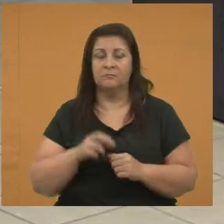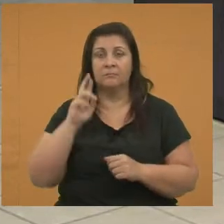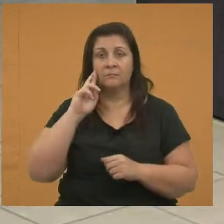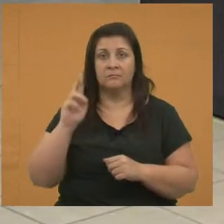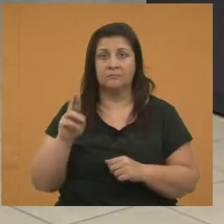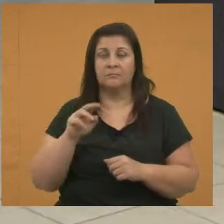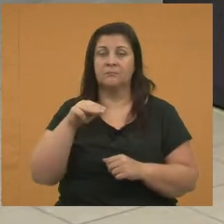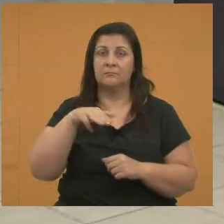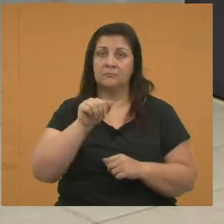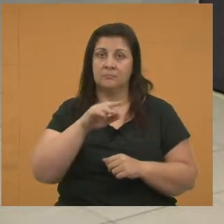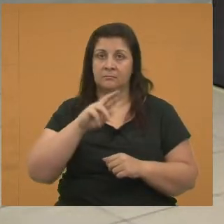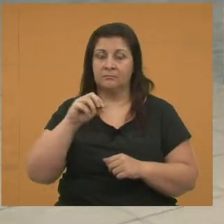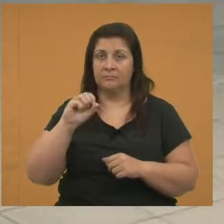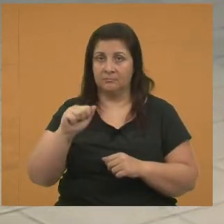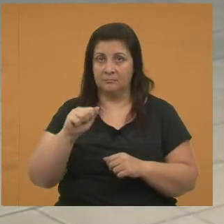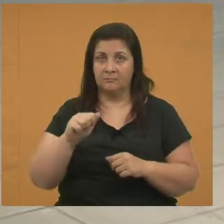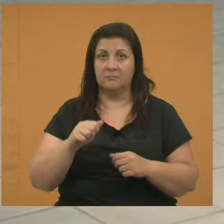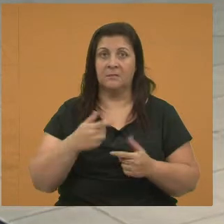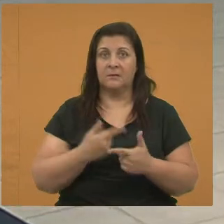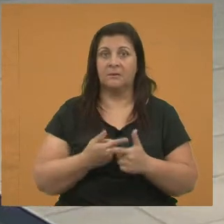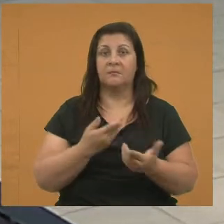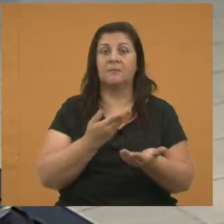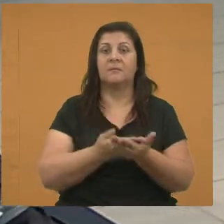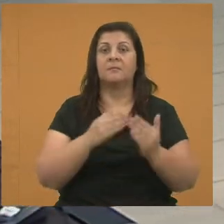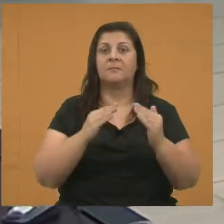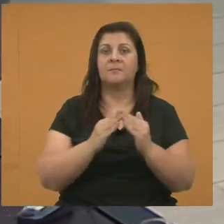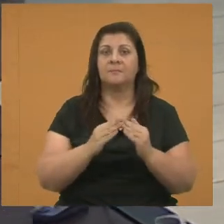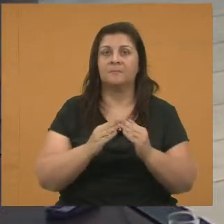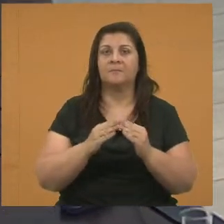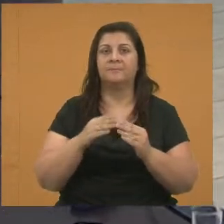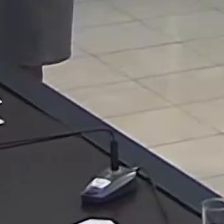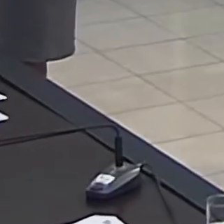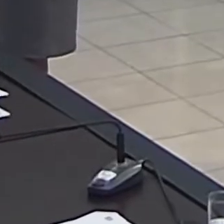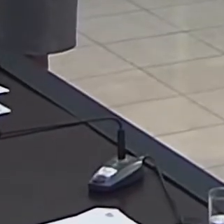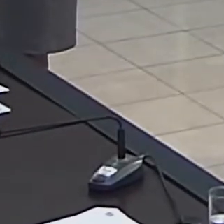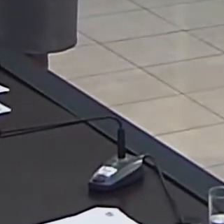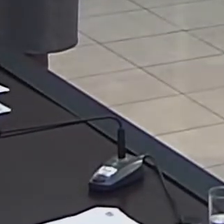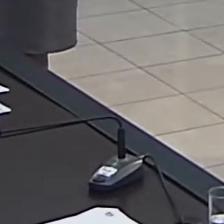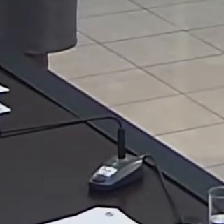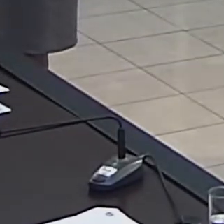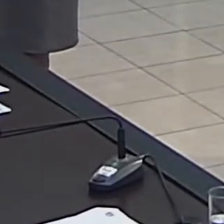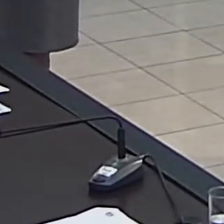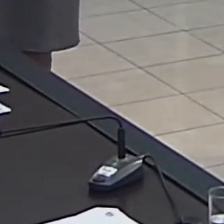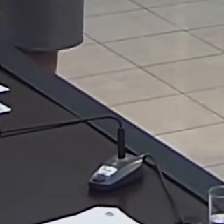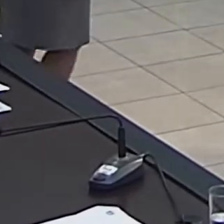Nogueira, do Cumon Jacareí.